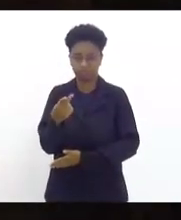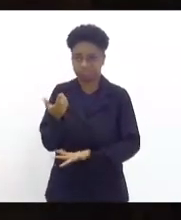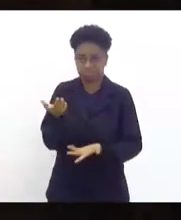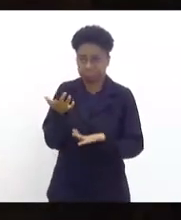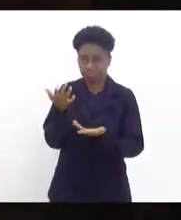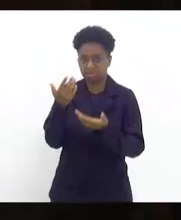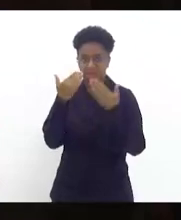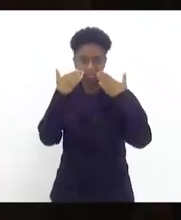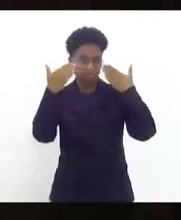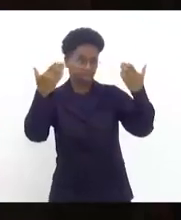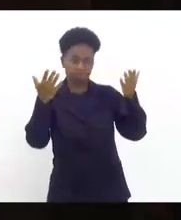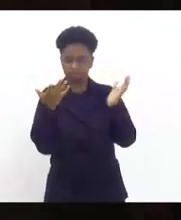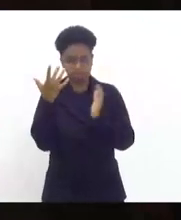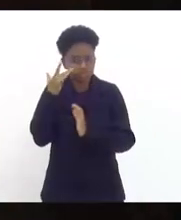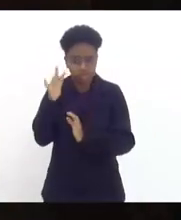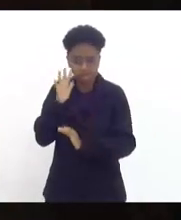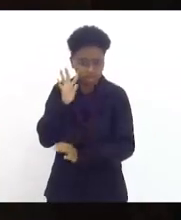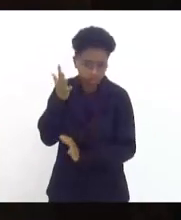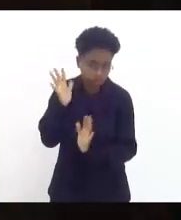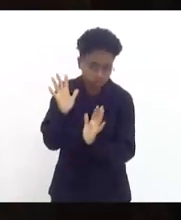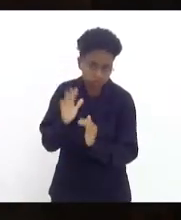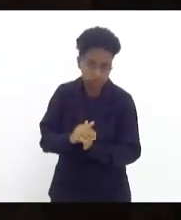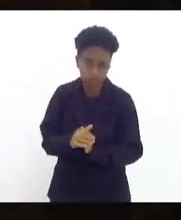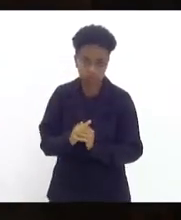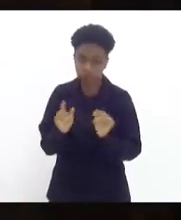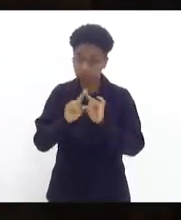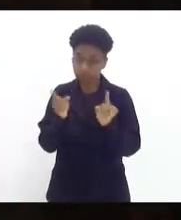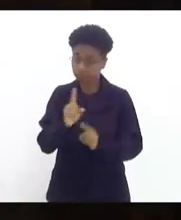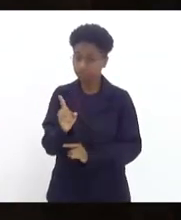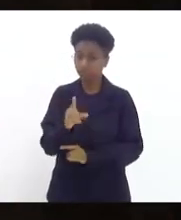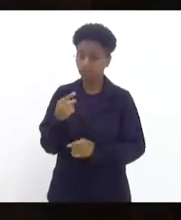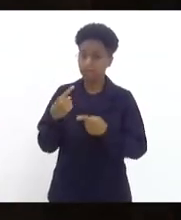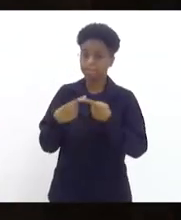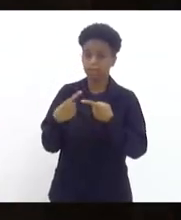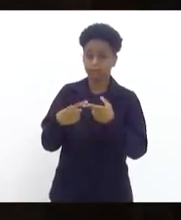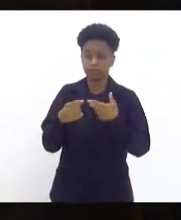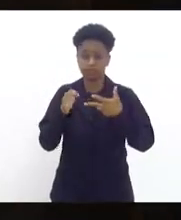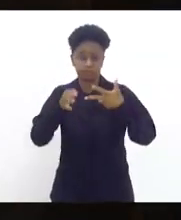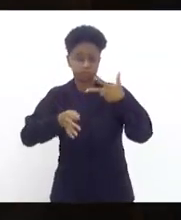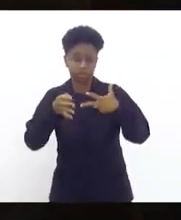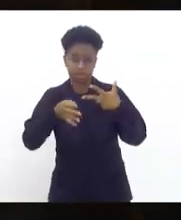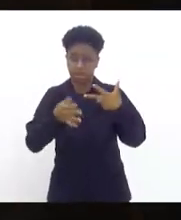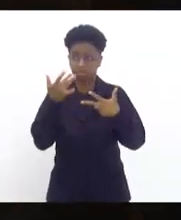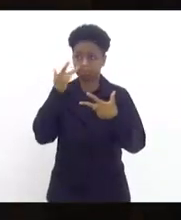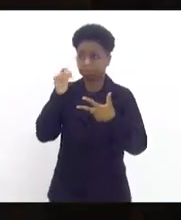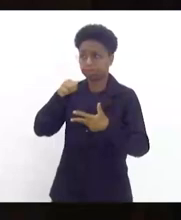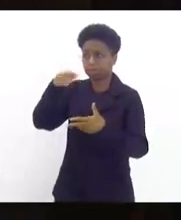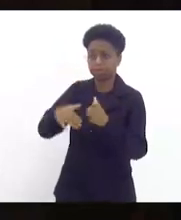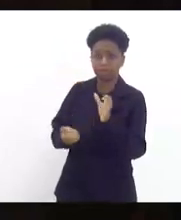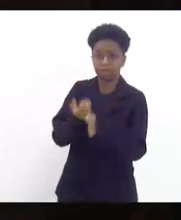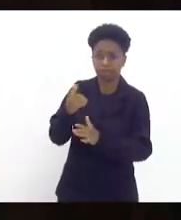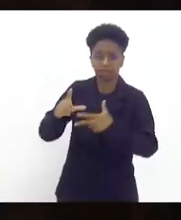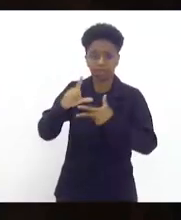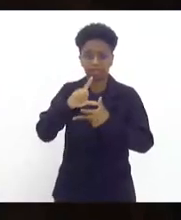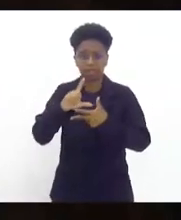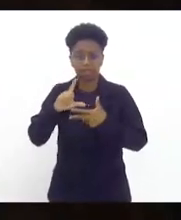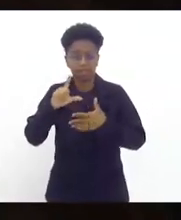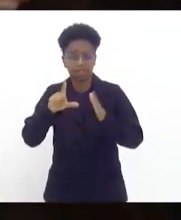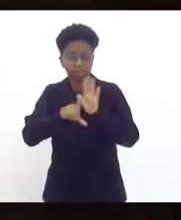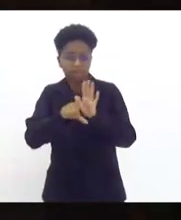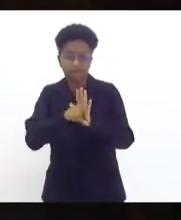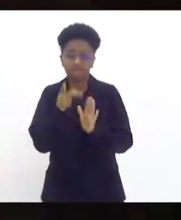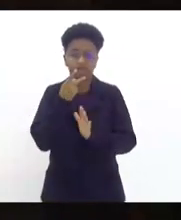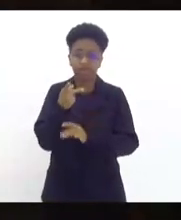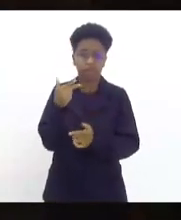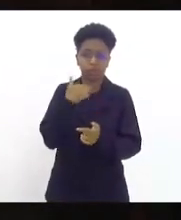sei lá ai não isso vai ser resolvido não aí o judiciário ou sei lá quem é que faz as leis que que pode que fala que não pode